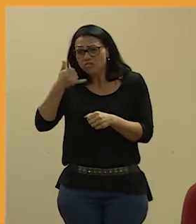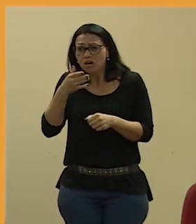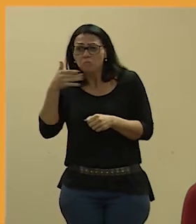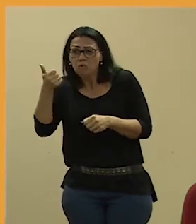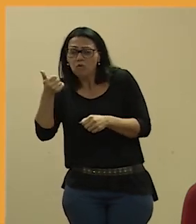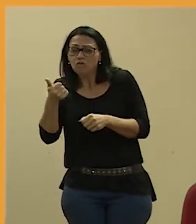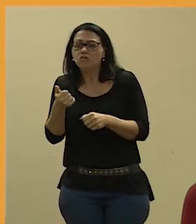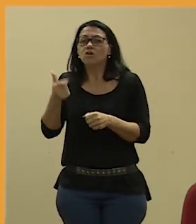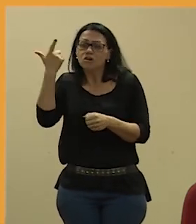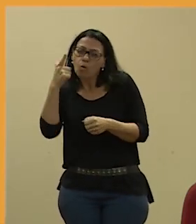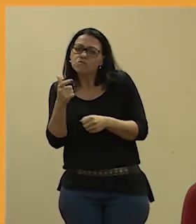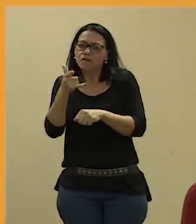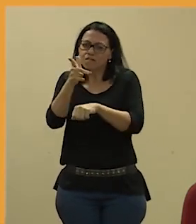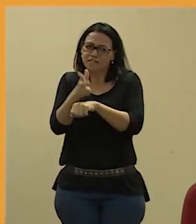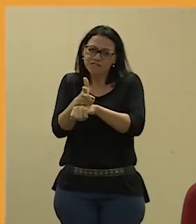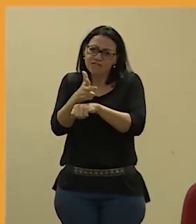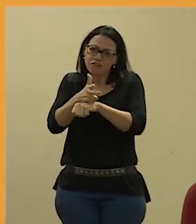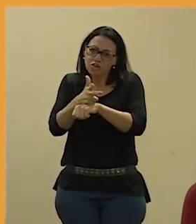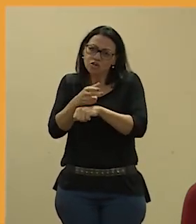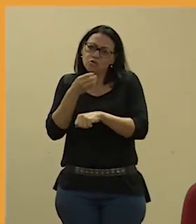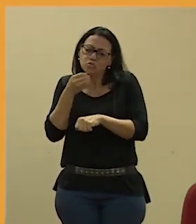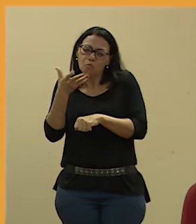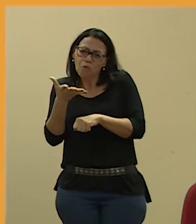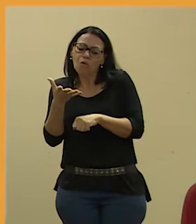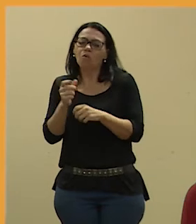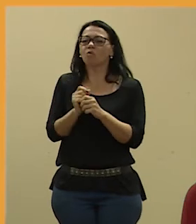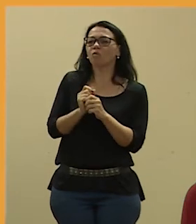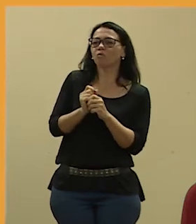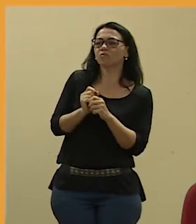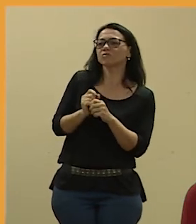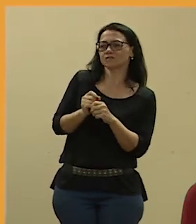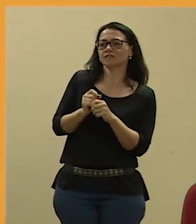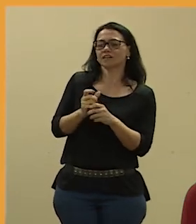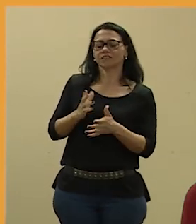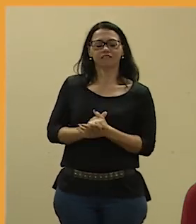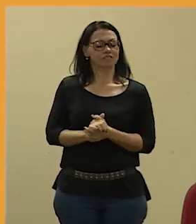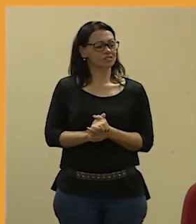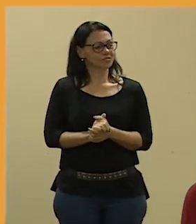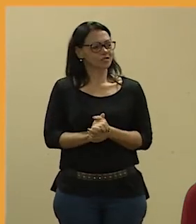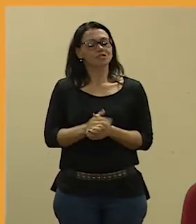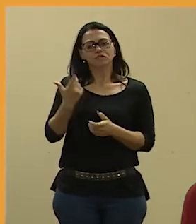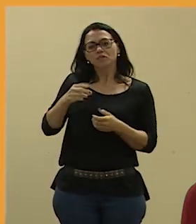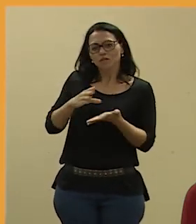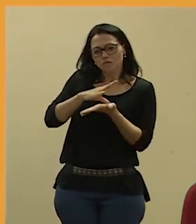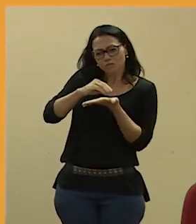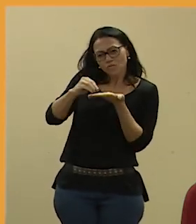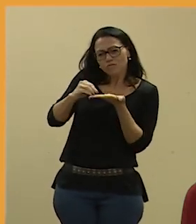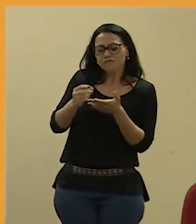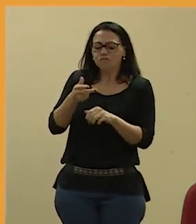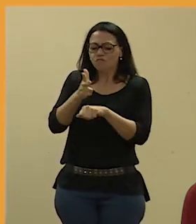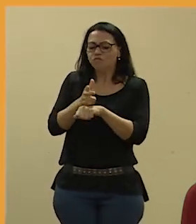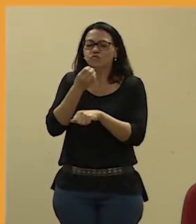levando em conta aquelas a considerações goiana a intencionalidade método conteúdo com certeza você vai conseguir produzir um vídeo bacana